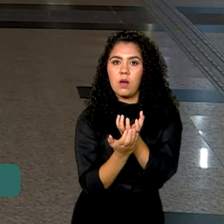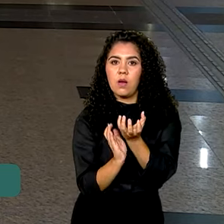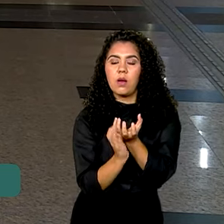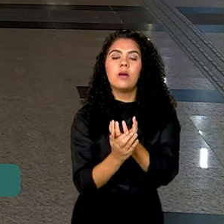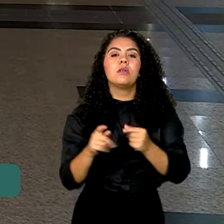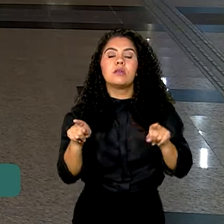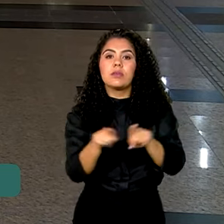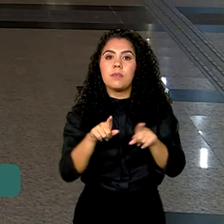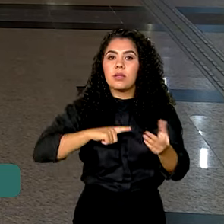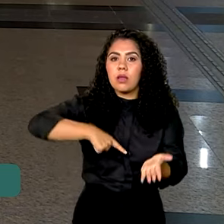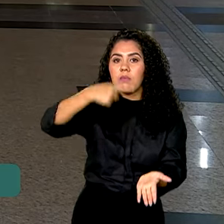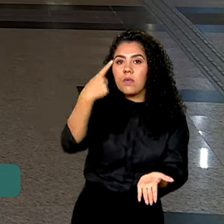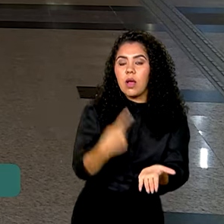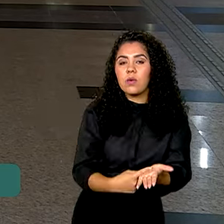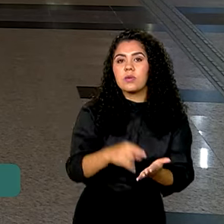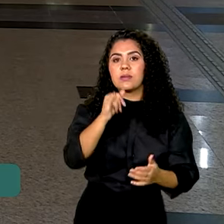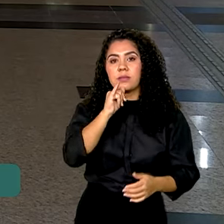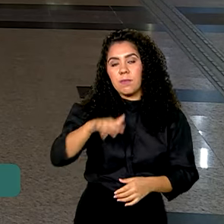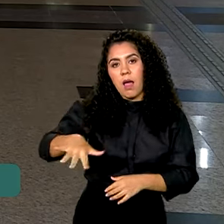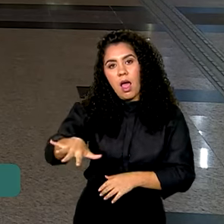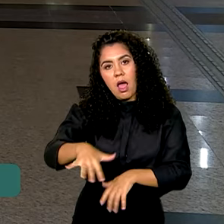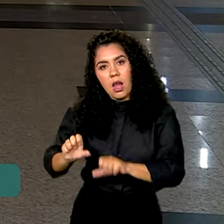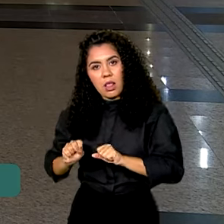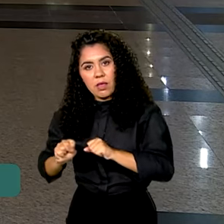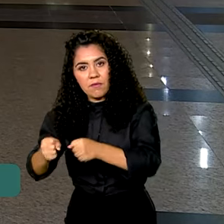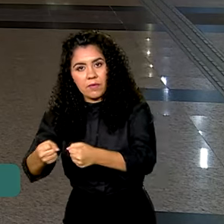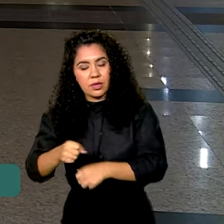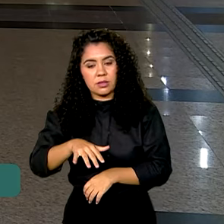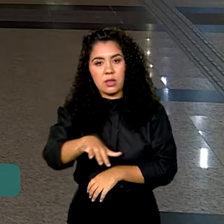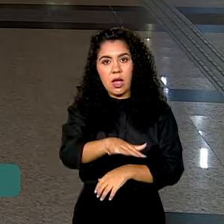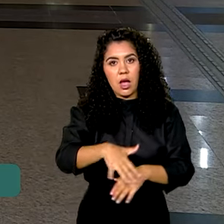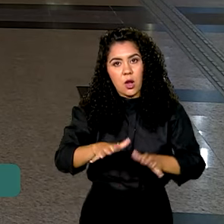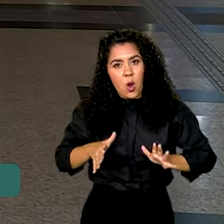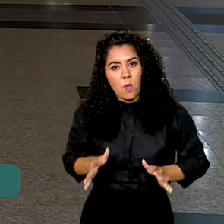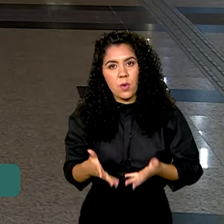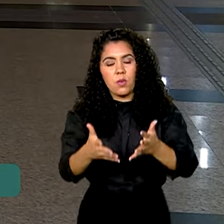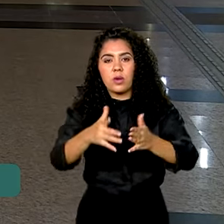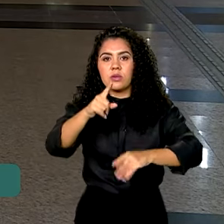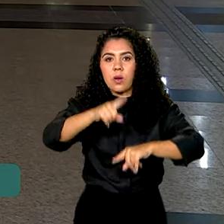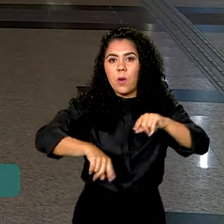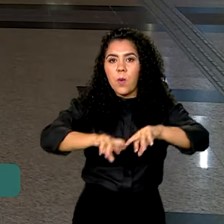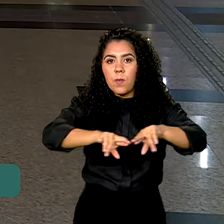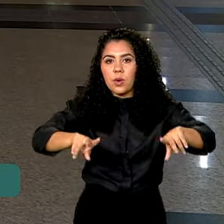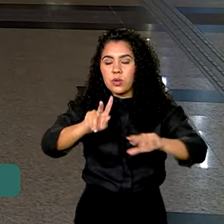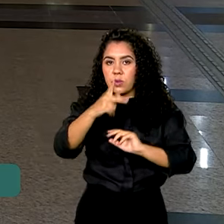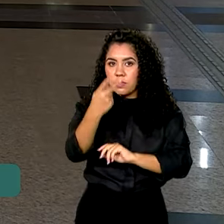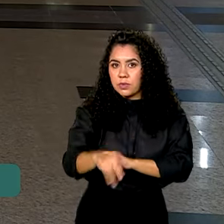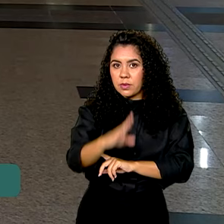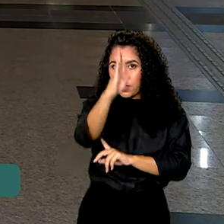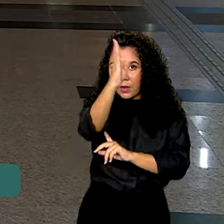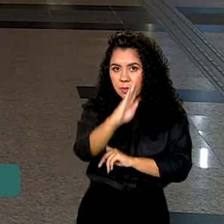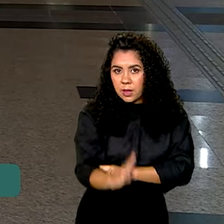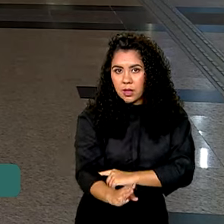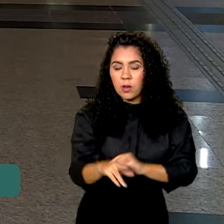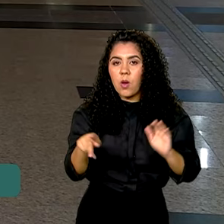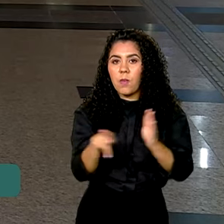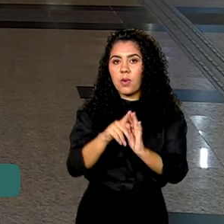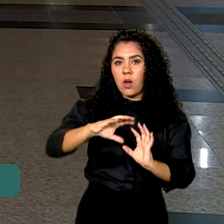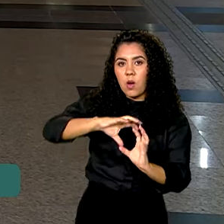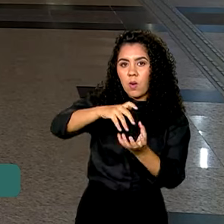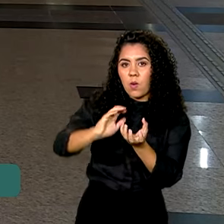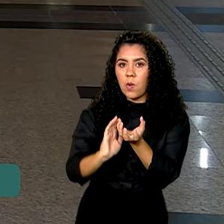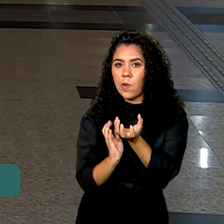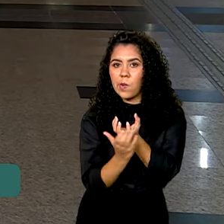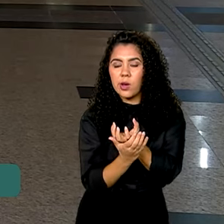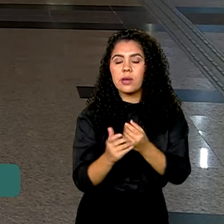acordos nas áreas de defesa promoção de produtos brasileiros na maior varegista do Oriente Médio